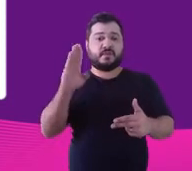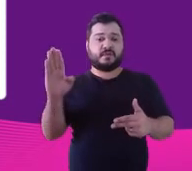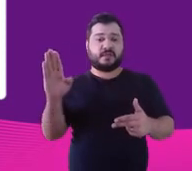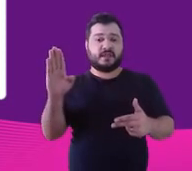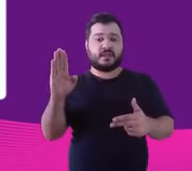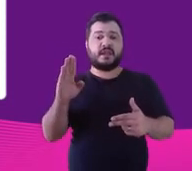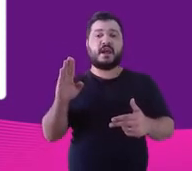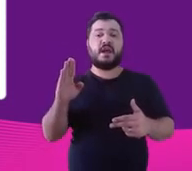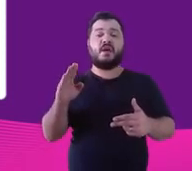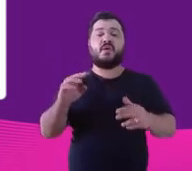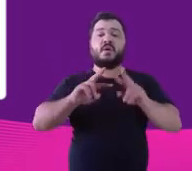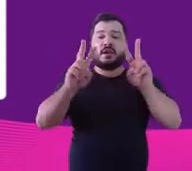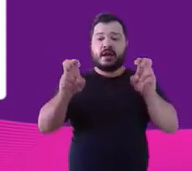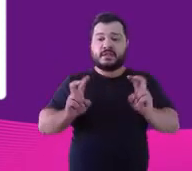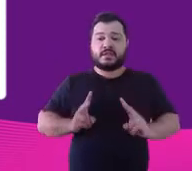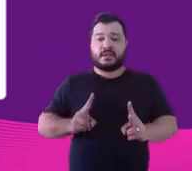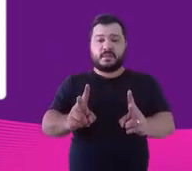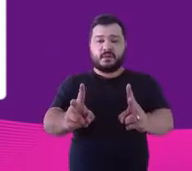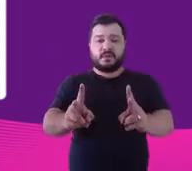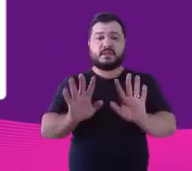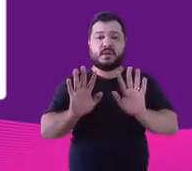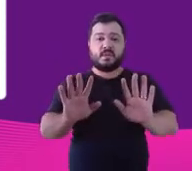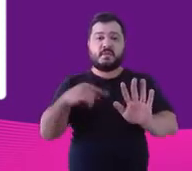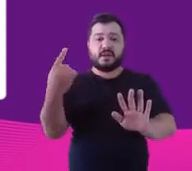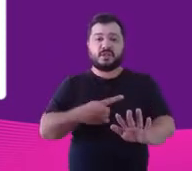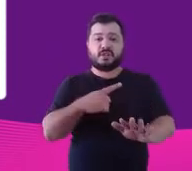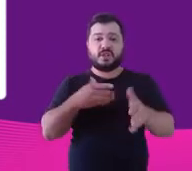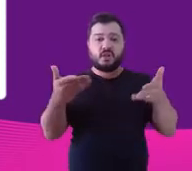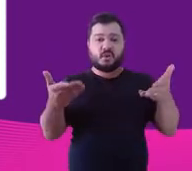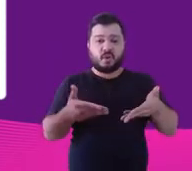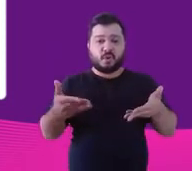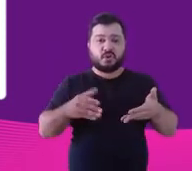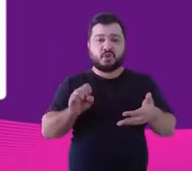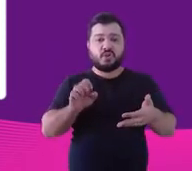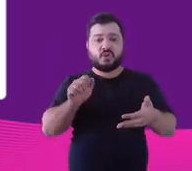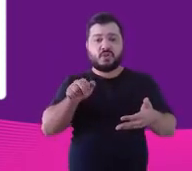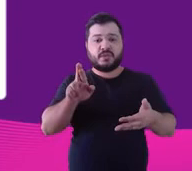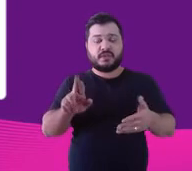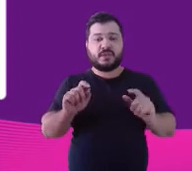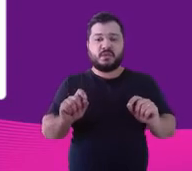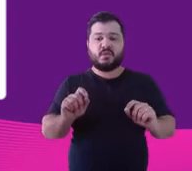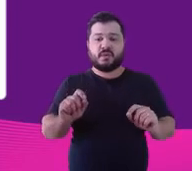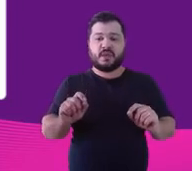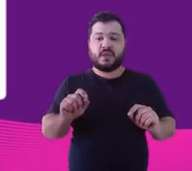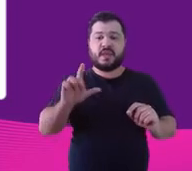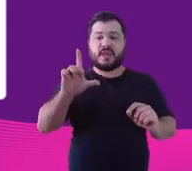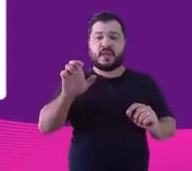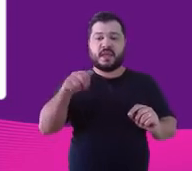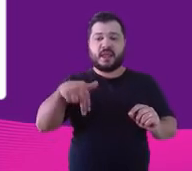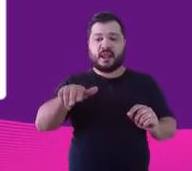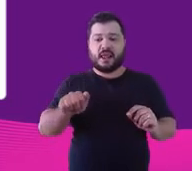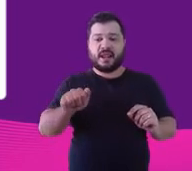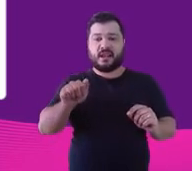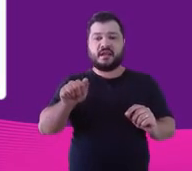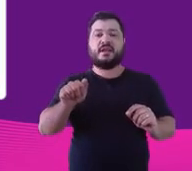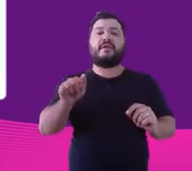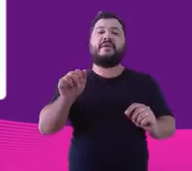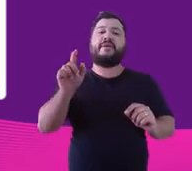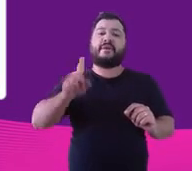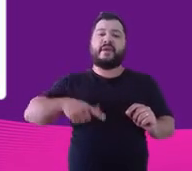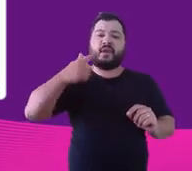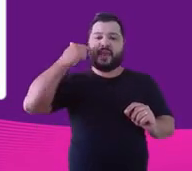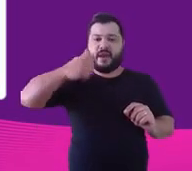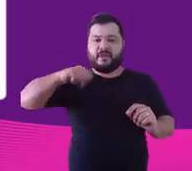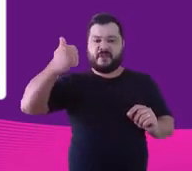na questão da manutenção mas a gente tem rosto mostrando dá aquela a lenalidomida que